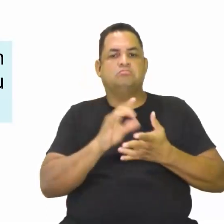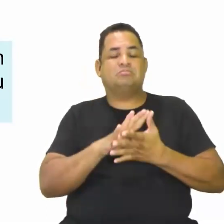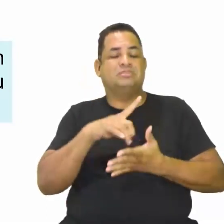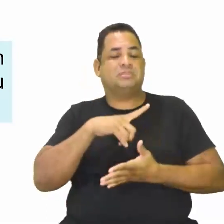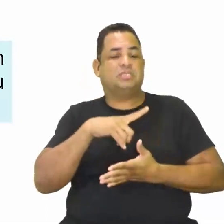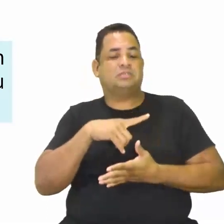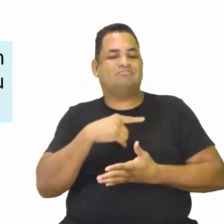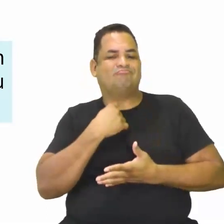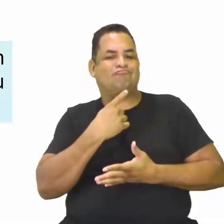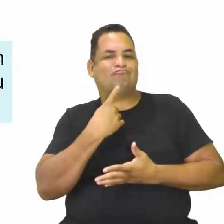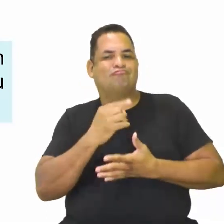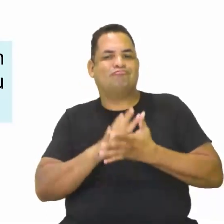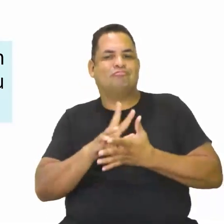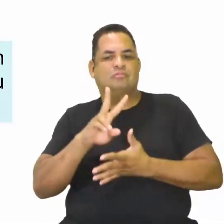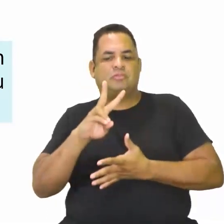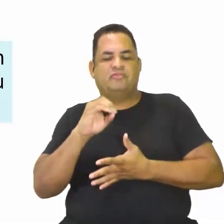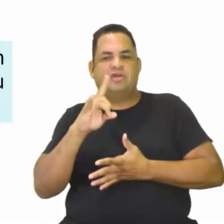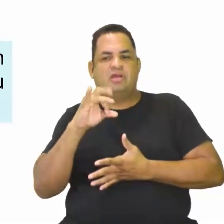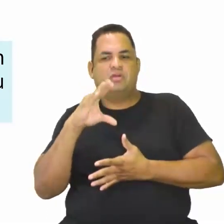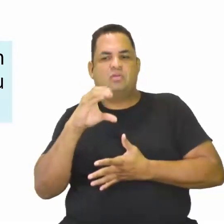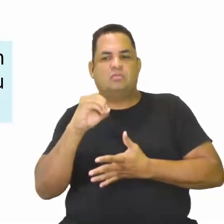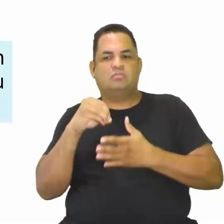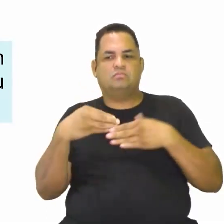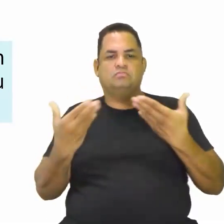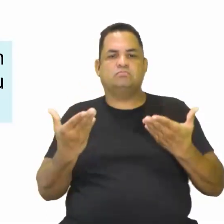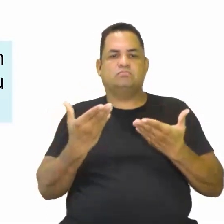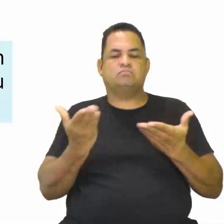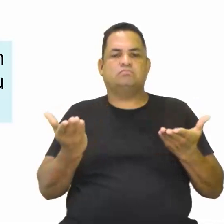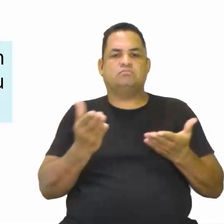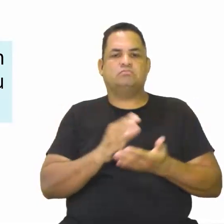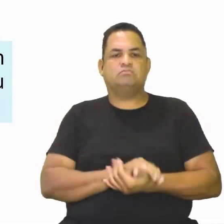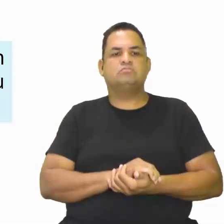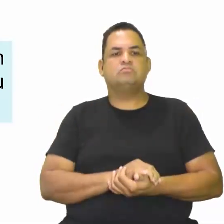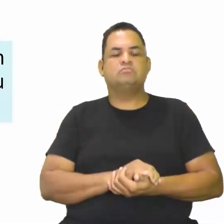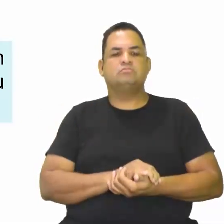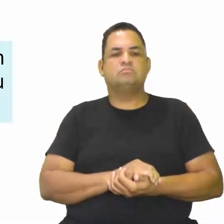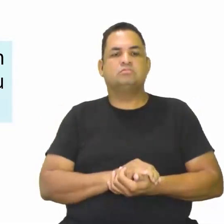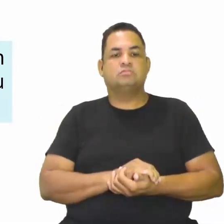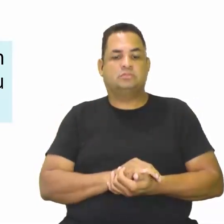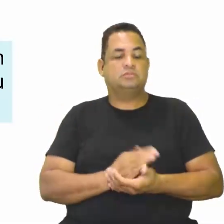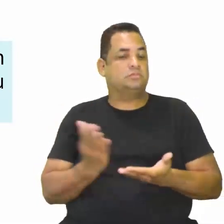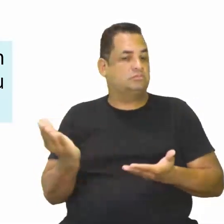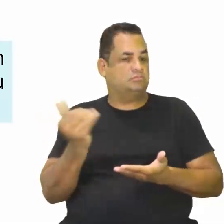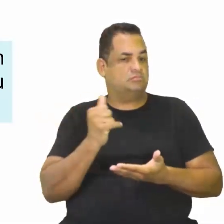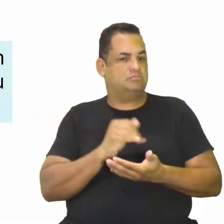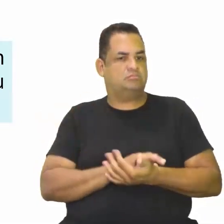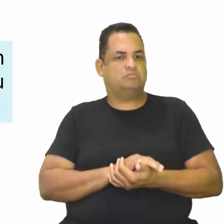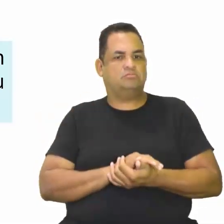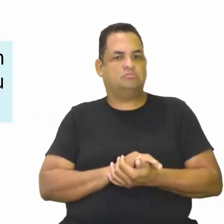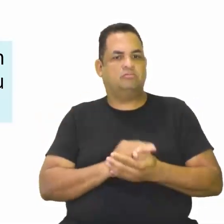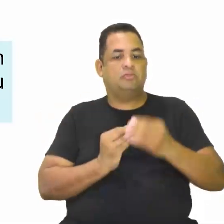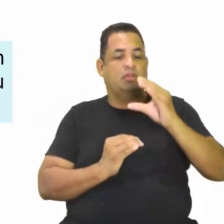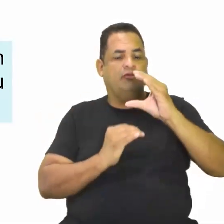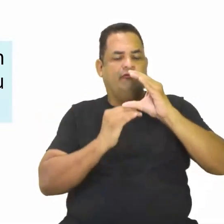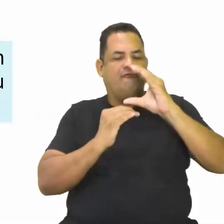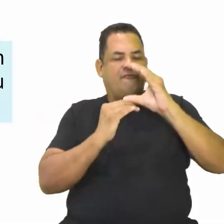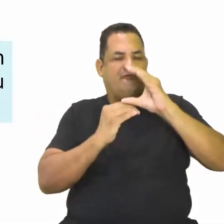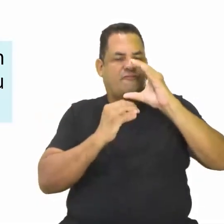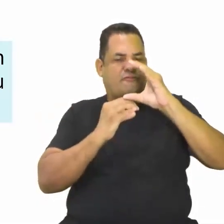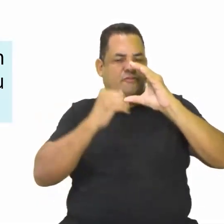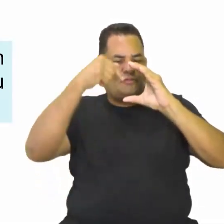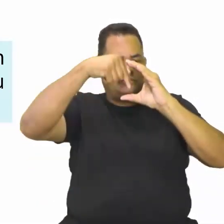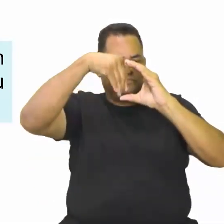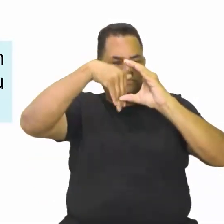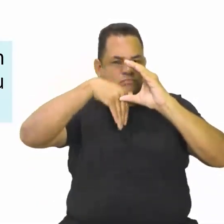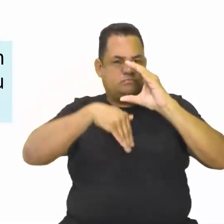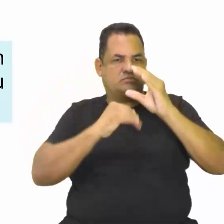com relação a vácuo. Será que é isso mesmo? Então, vamos ver lá agora. Filtração comum.